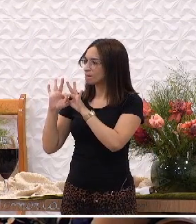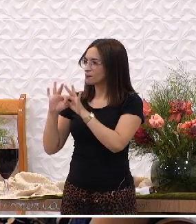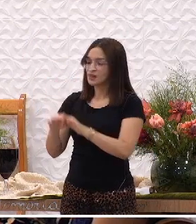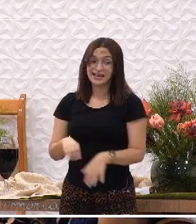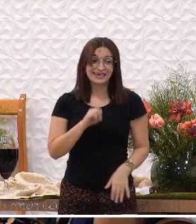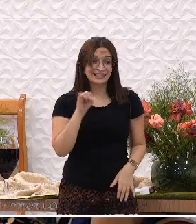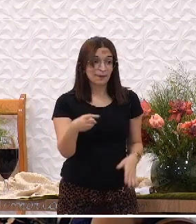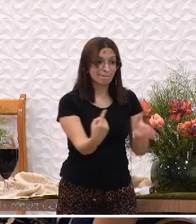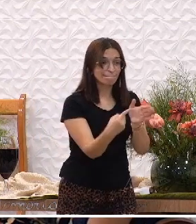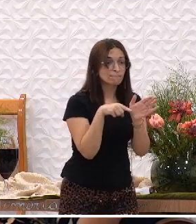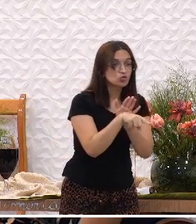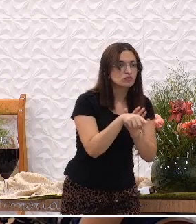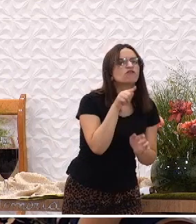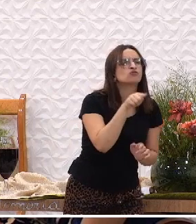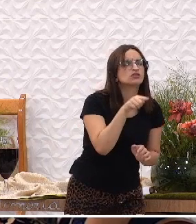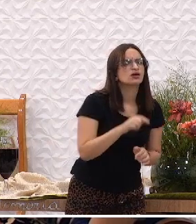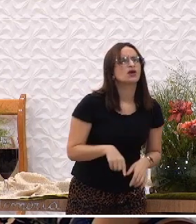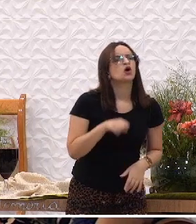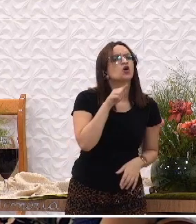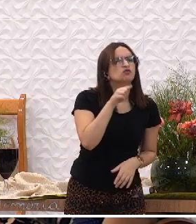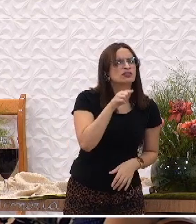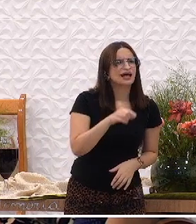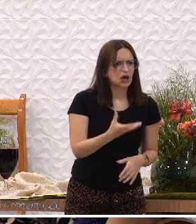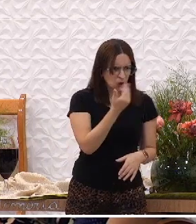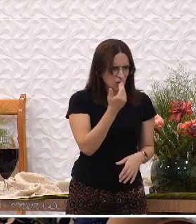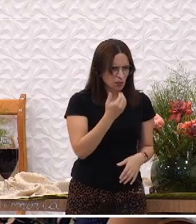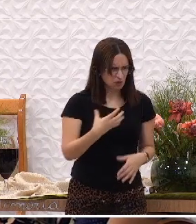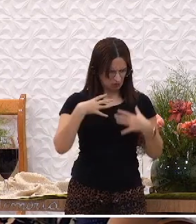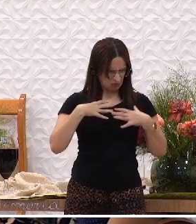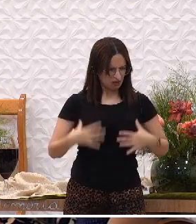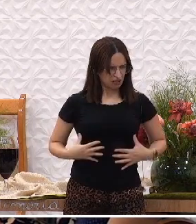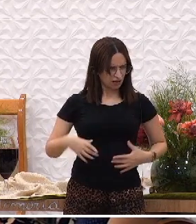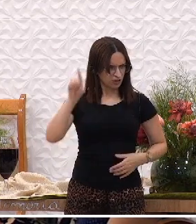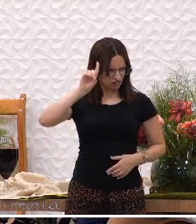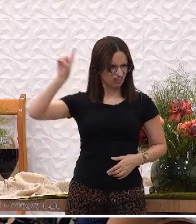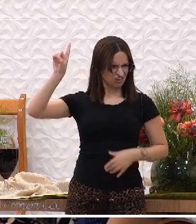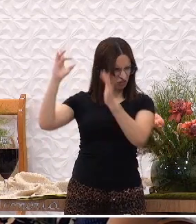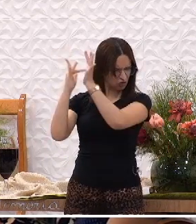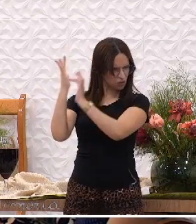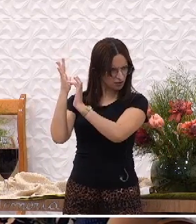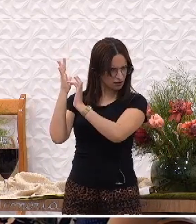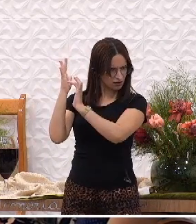sim. Mas não com a minha boca. O Espírito Santo ele comunica de uma maneira espiritual.